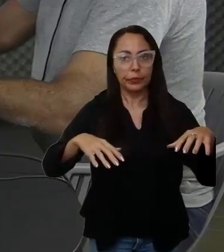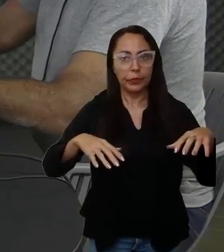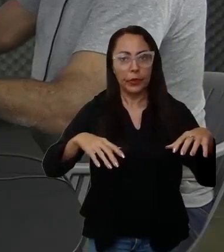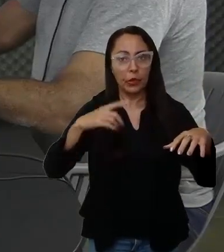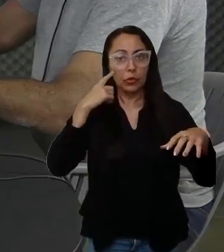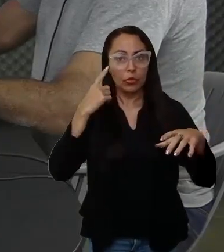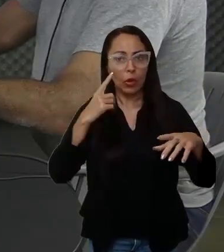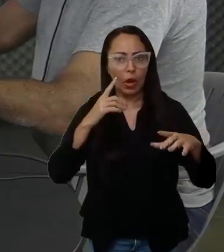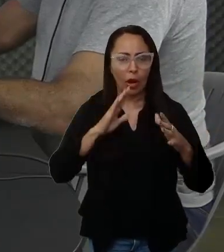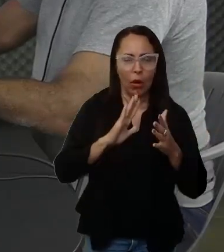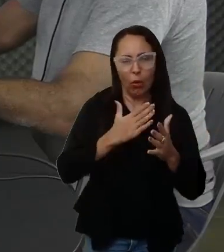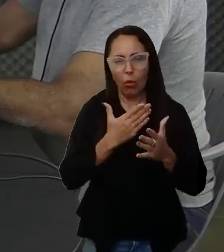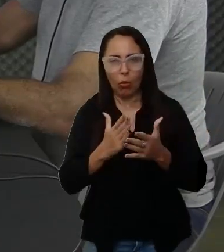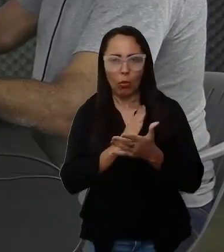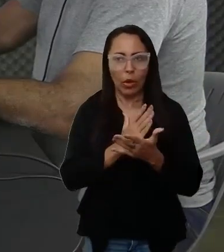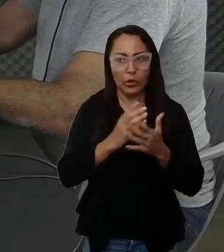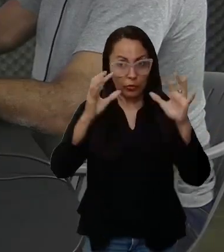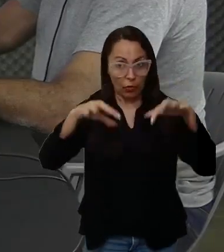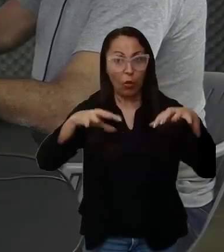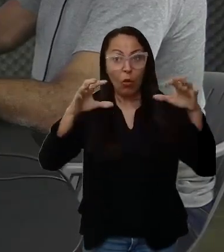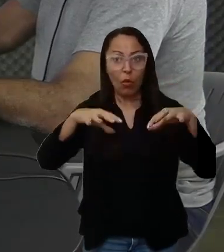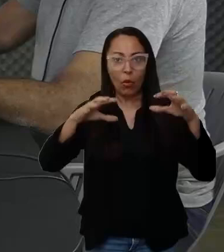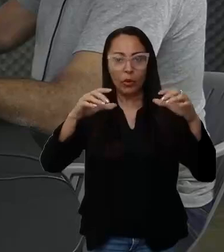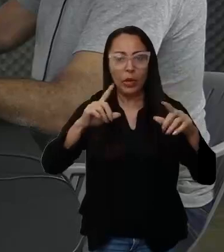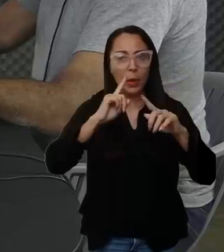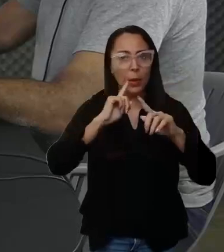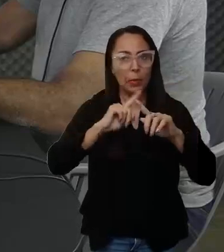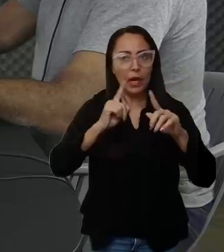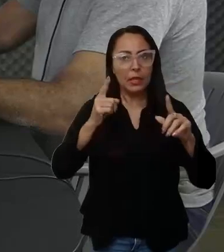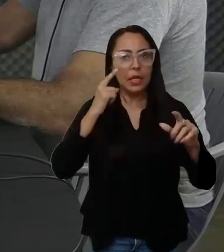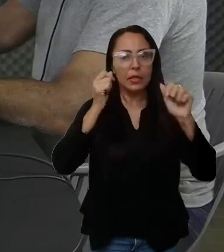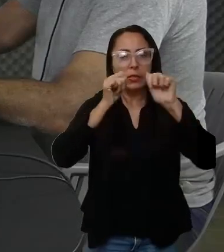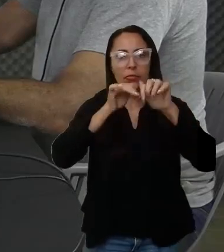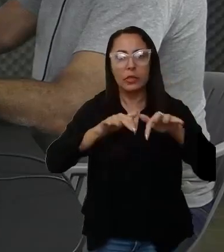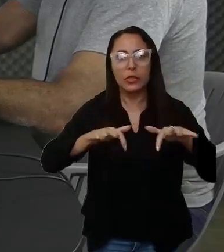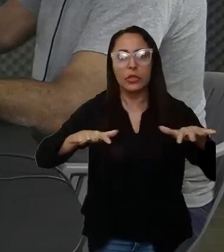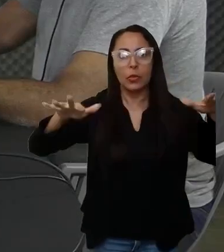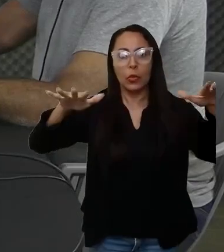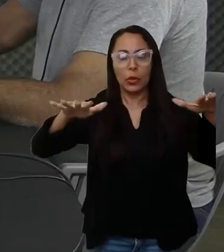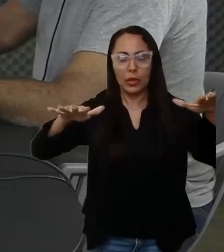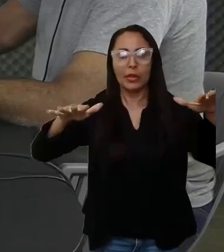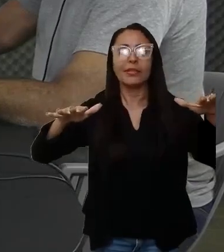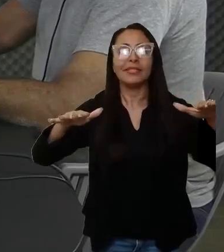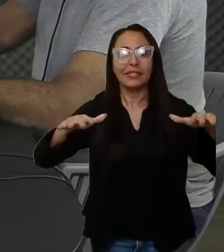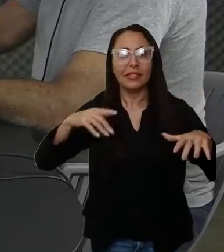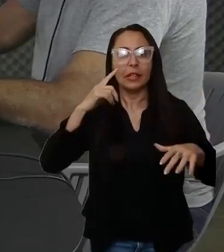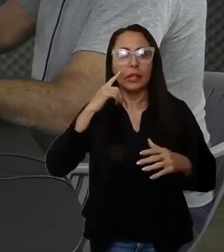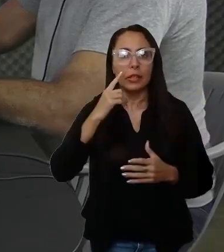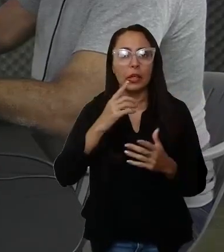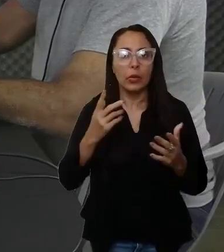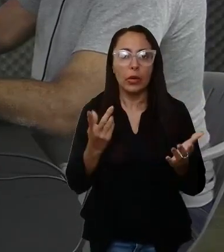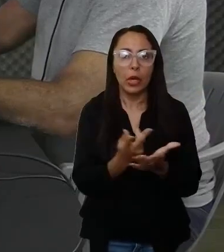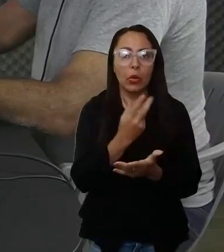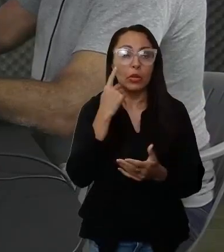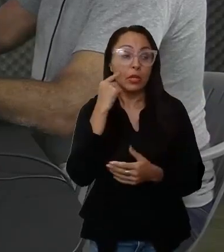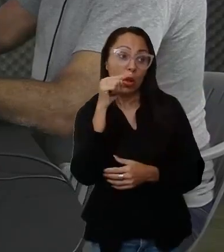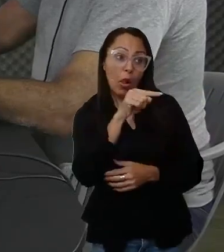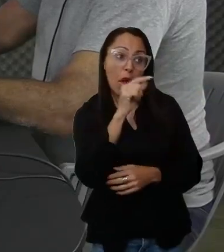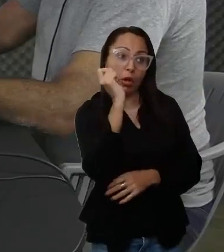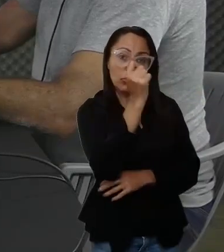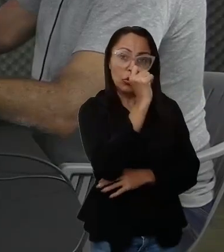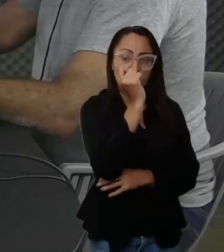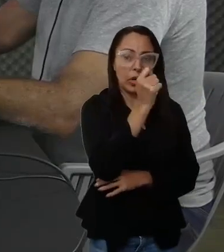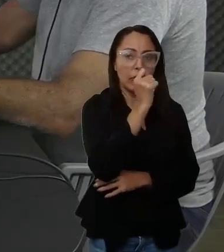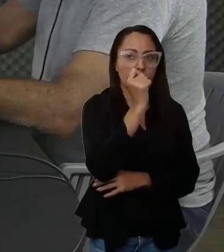intensas, as nossas chuvas, elas são mais distribuídas, elas são mais pancadas. Então, o que aconteceu lá, em termos de